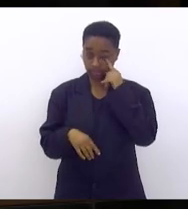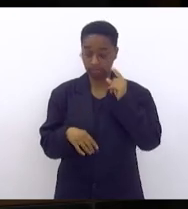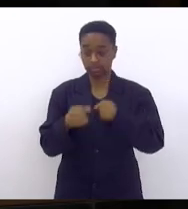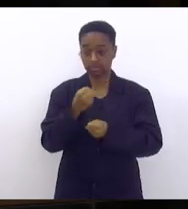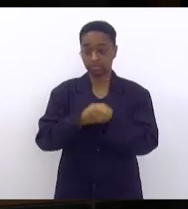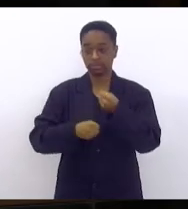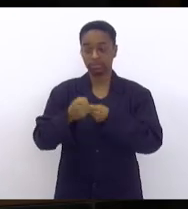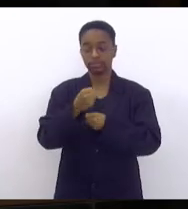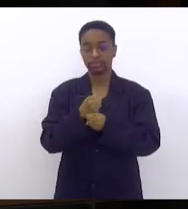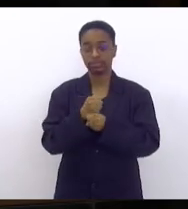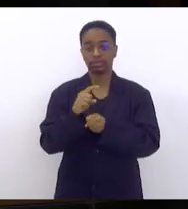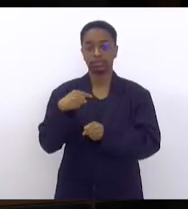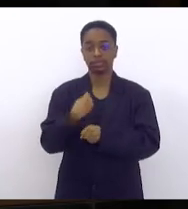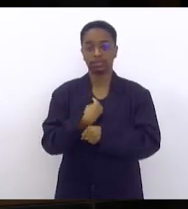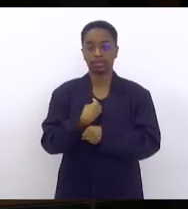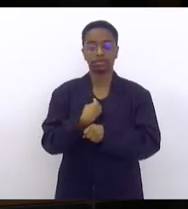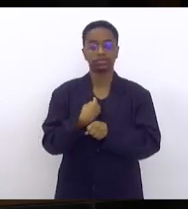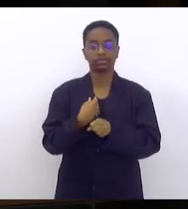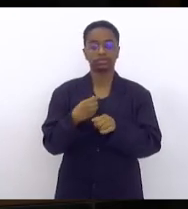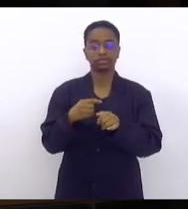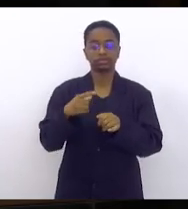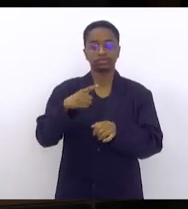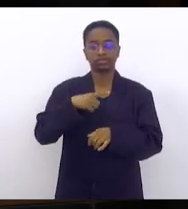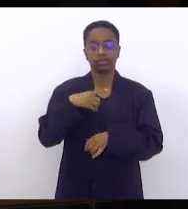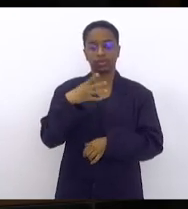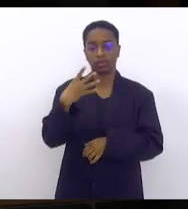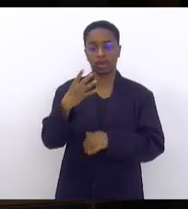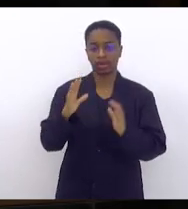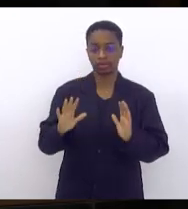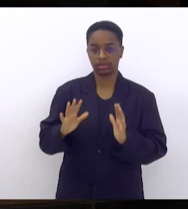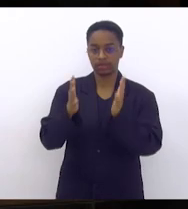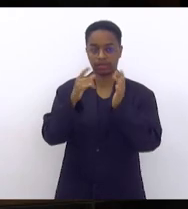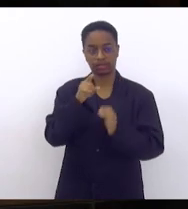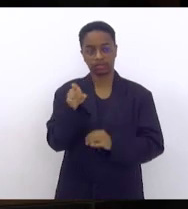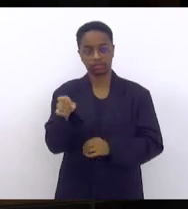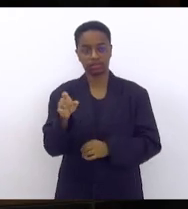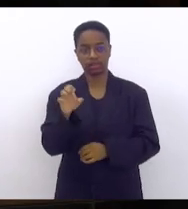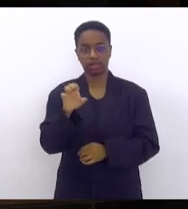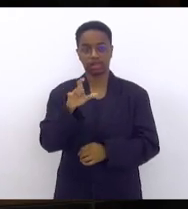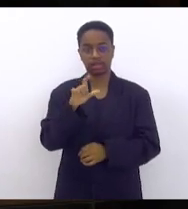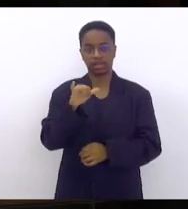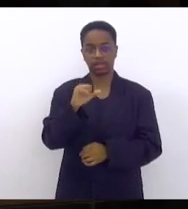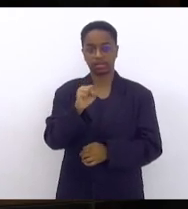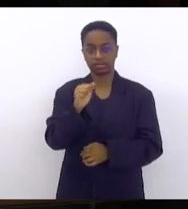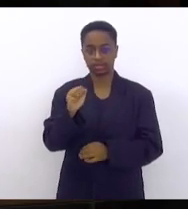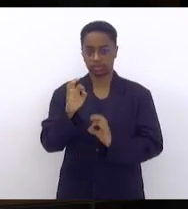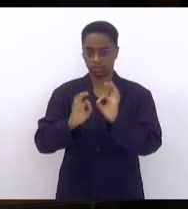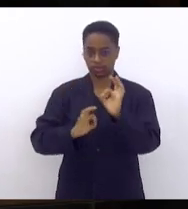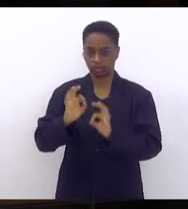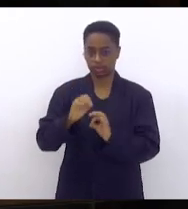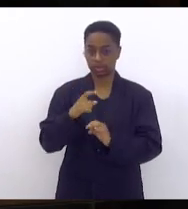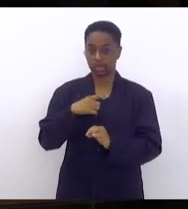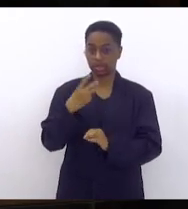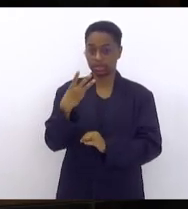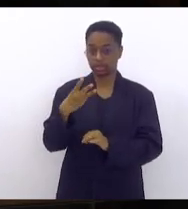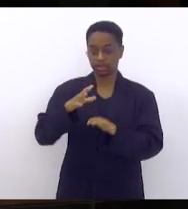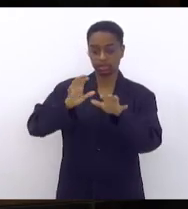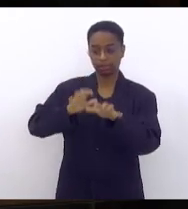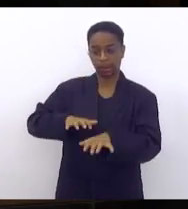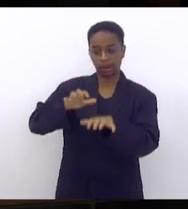4 eventos capitaneados, né, pela Elisa. 3 deles foi uma marcha